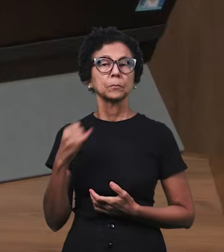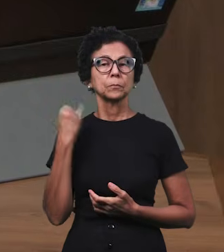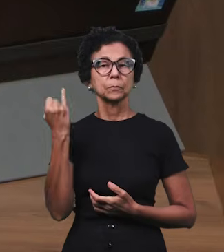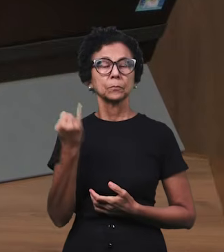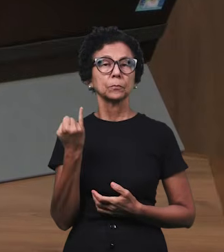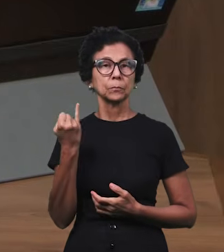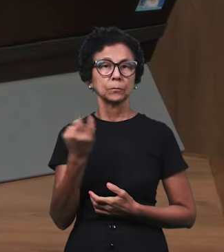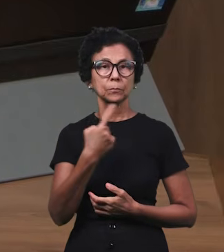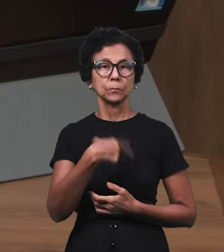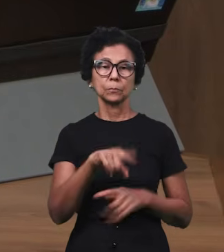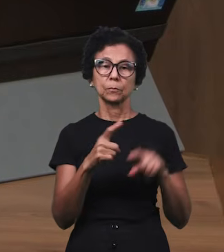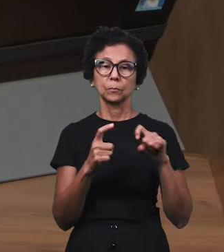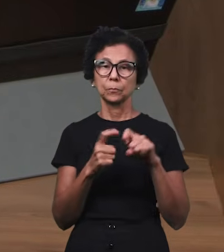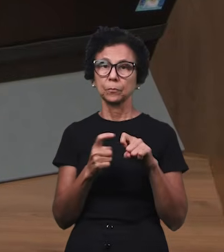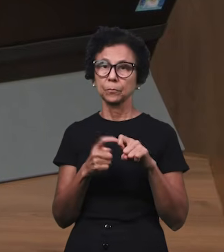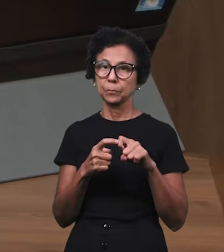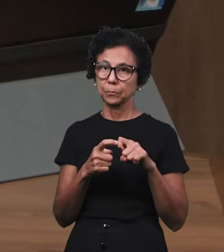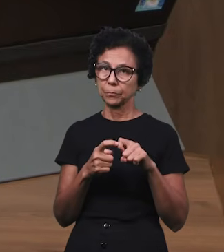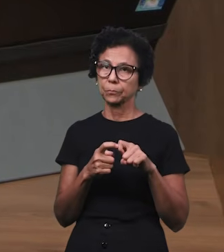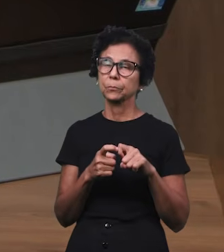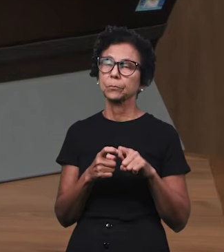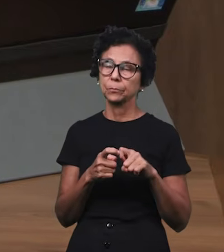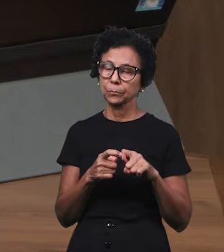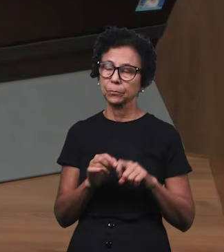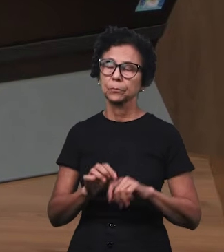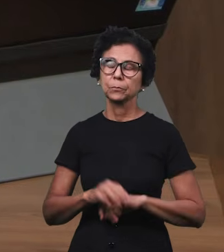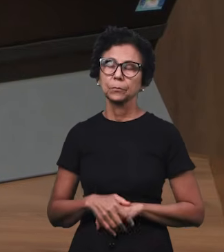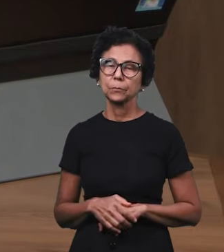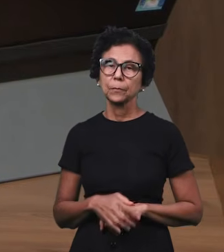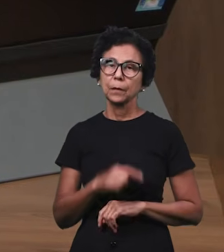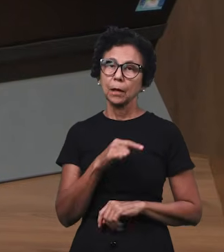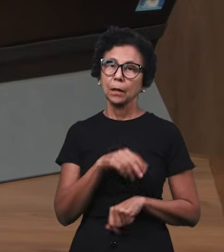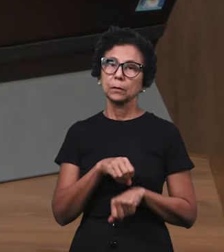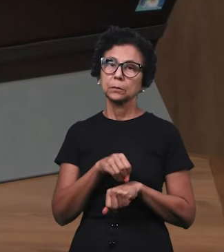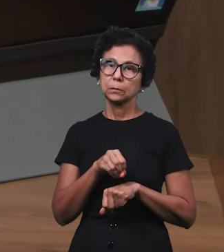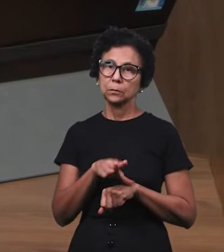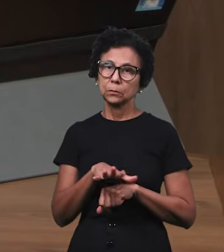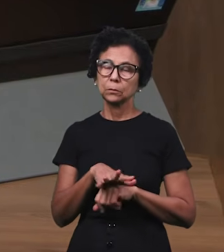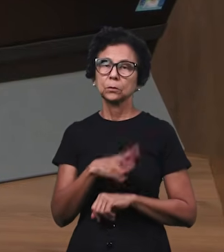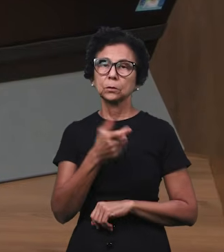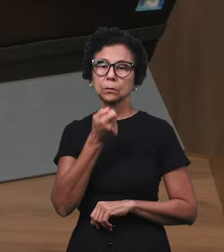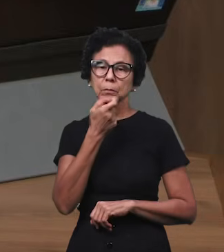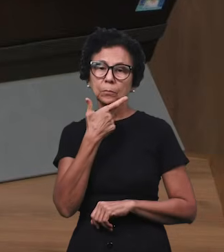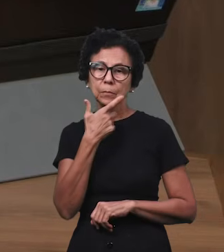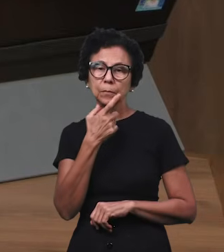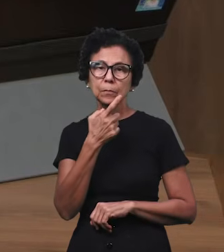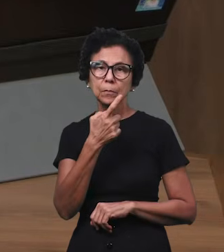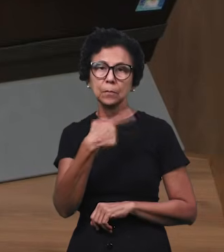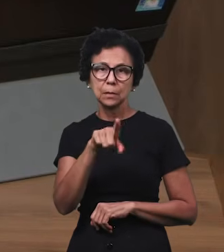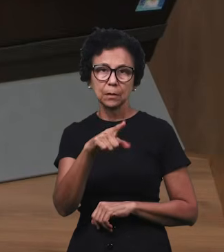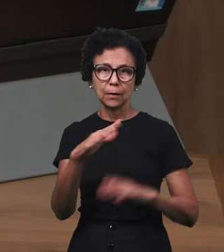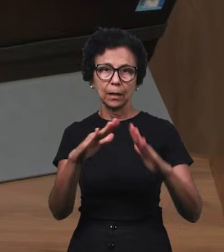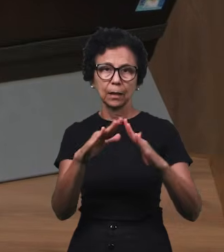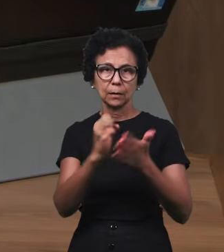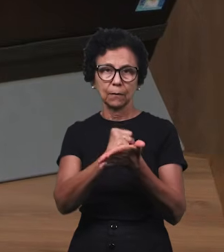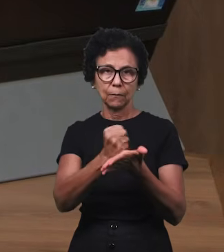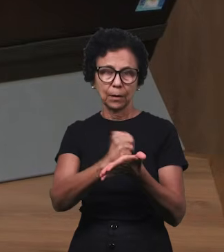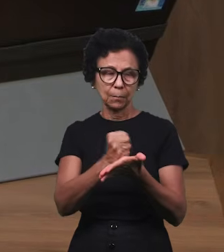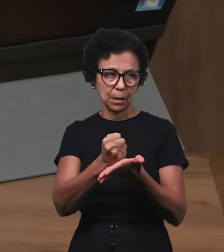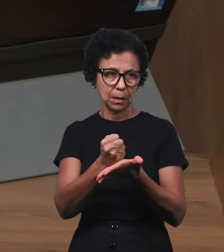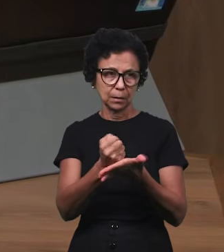e a indicação médica, certo? Essas medicações, se você for ali no balcão da farmácia, consegue,